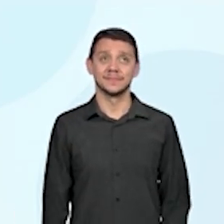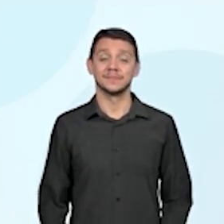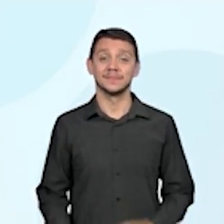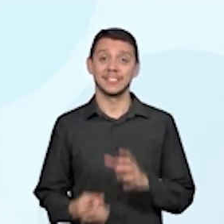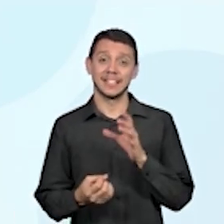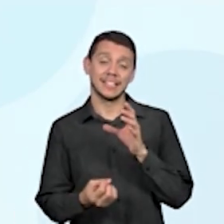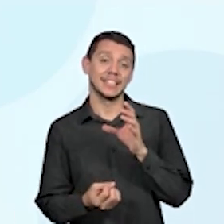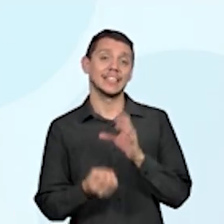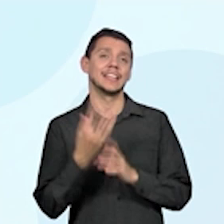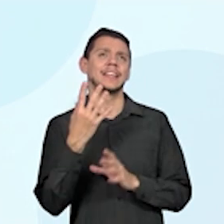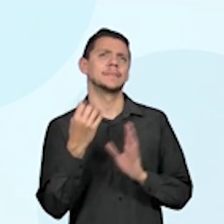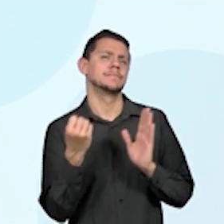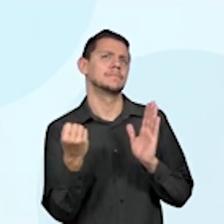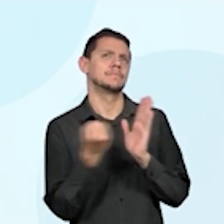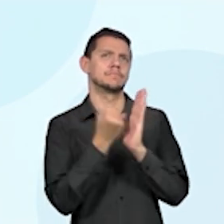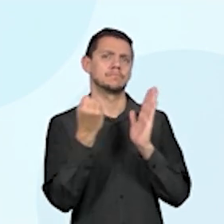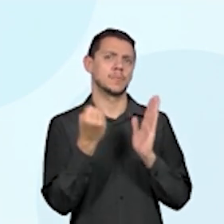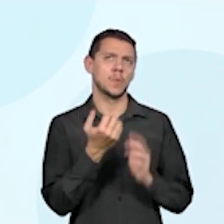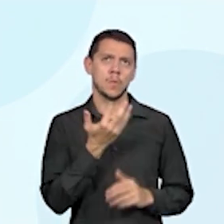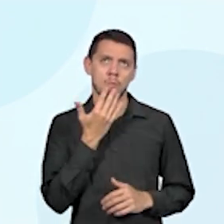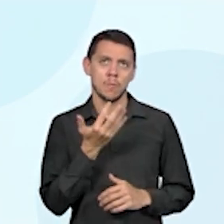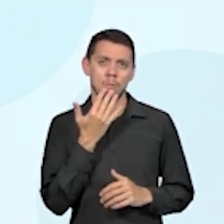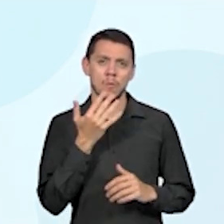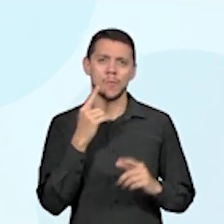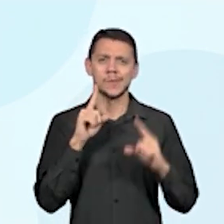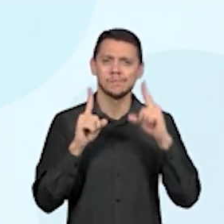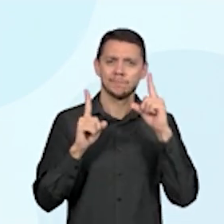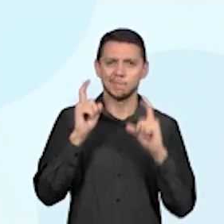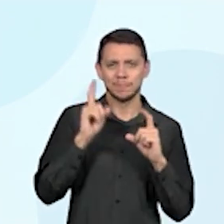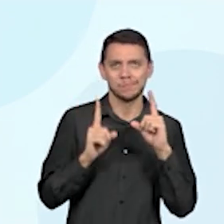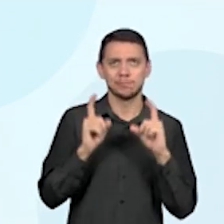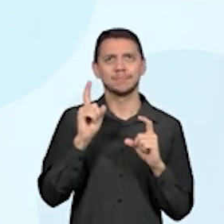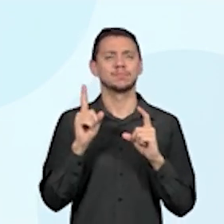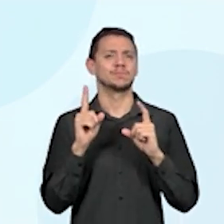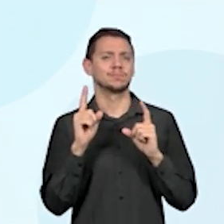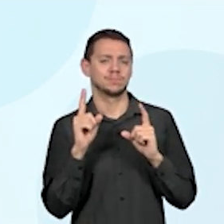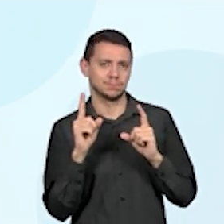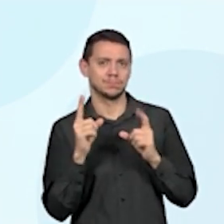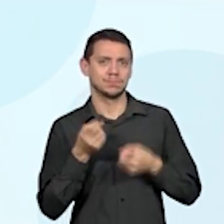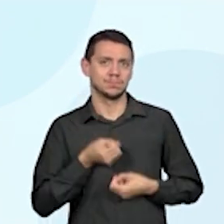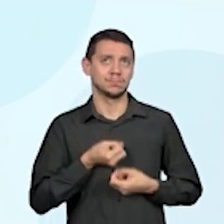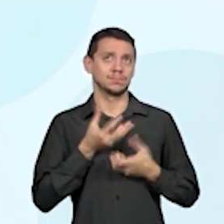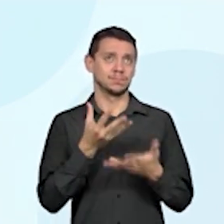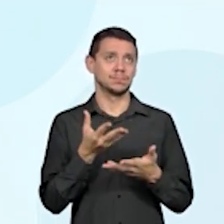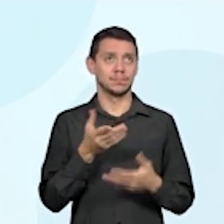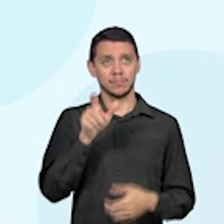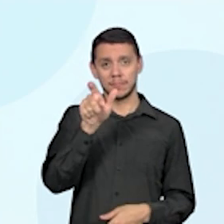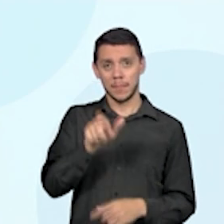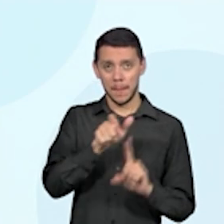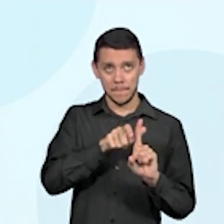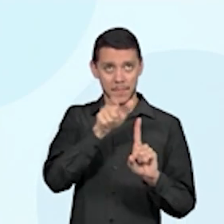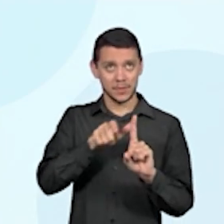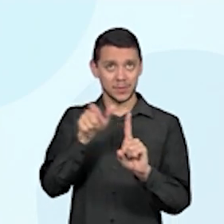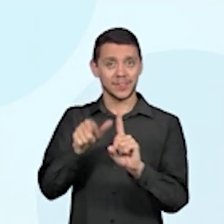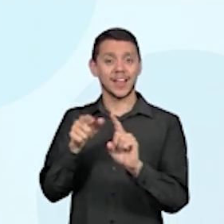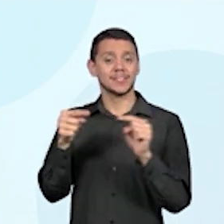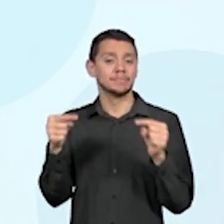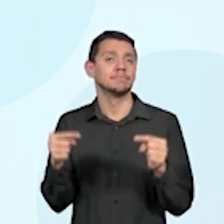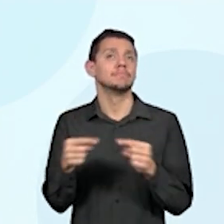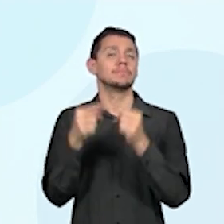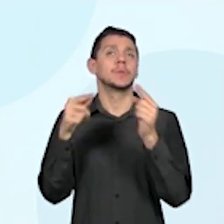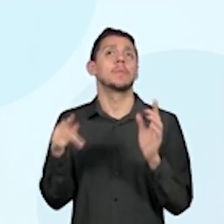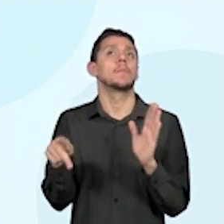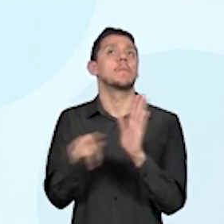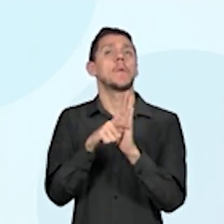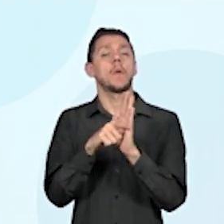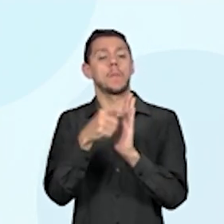símbolos, cores e expressões para os personagens que tenham conexão com o texto escrito, de modo a